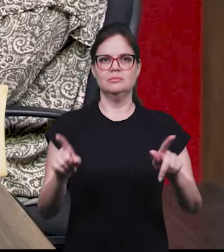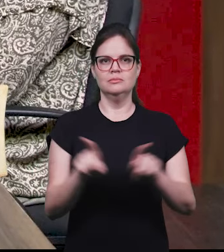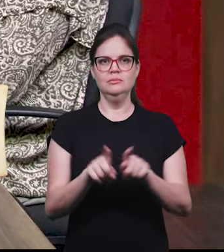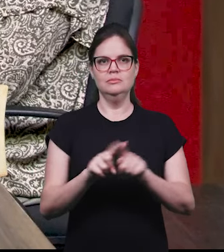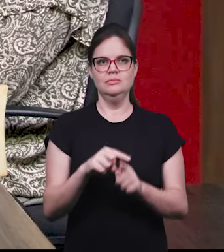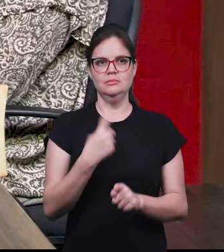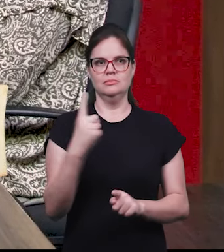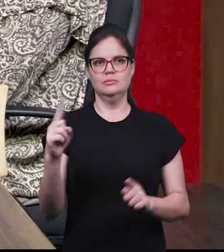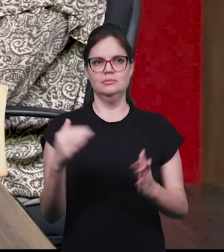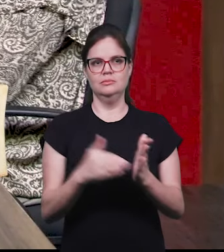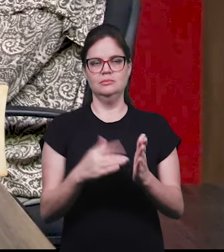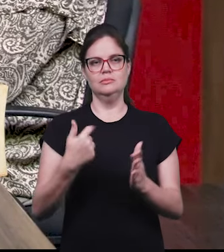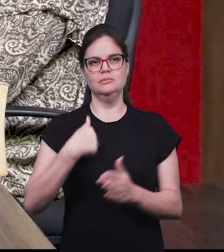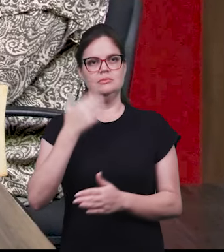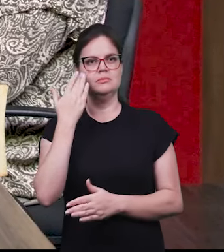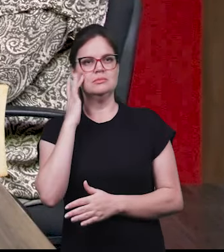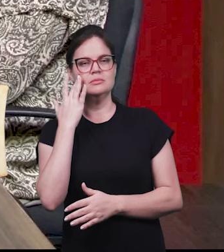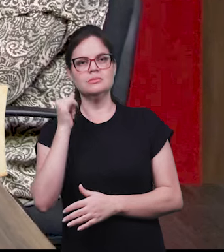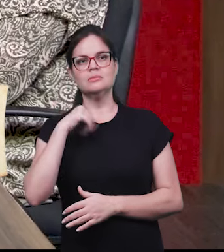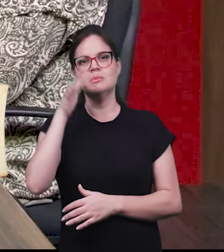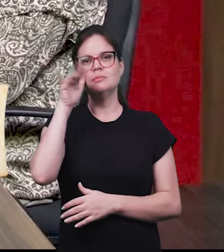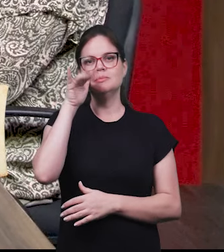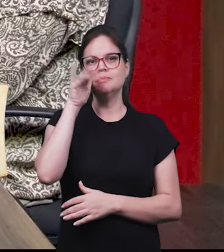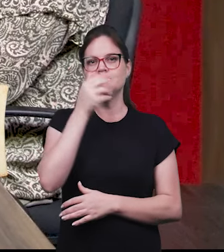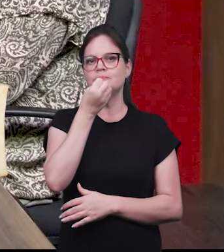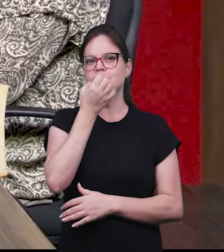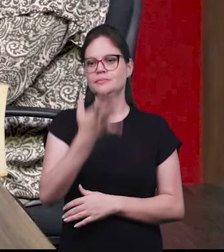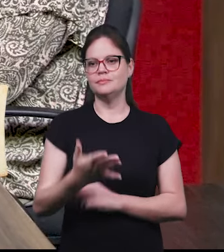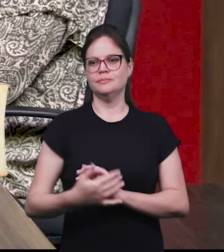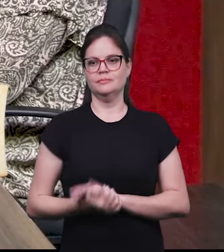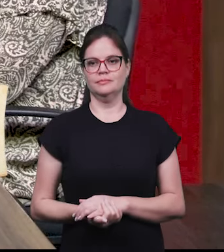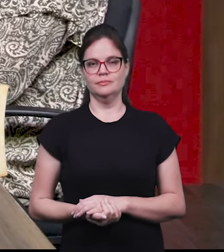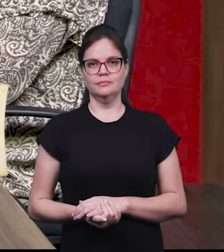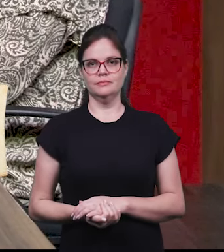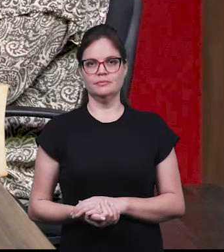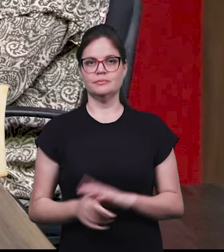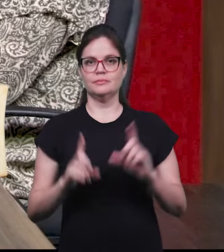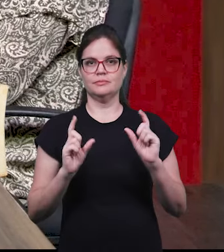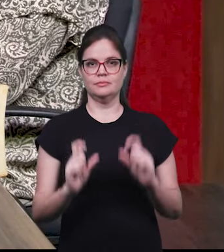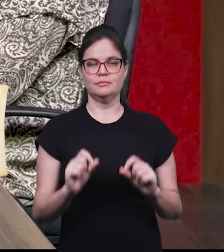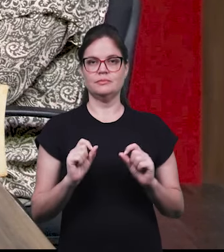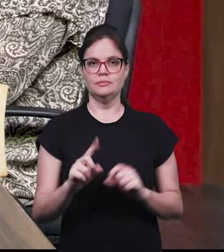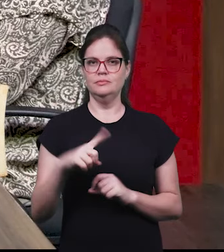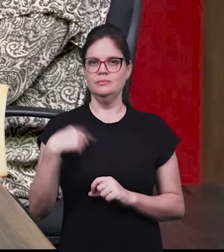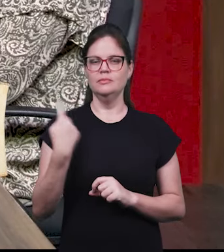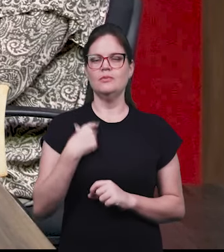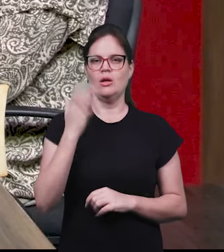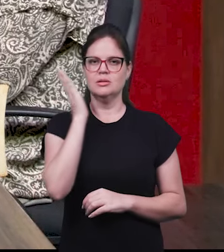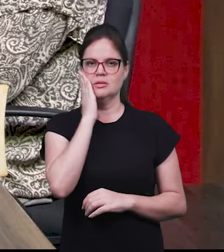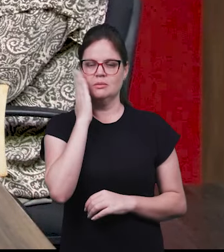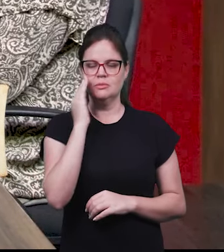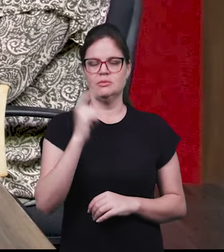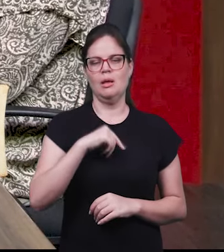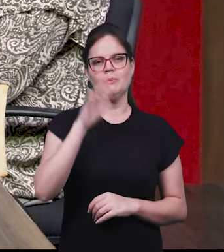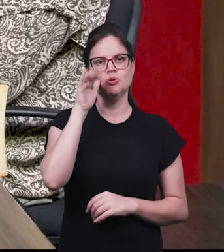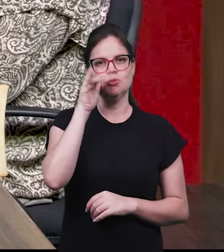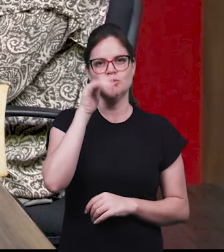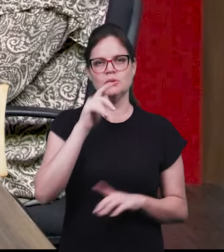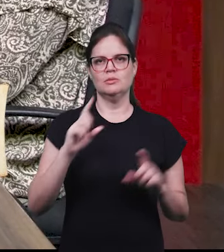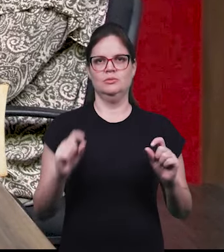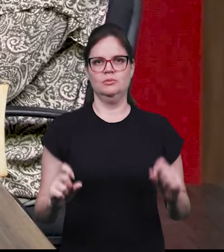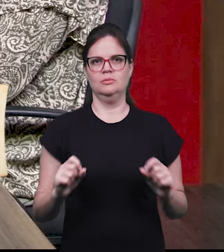última coisa que eu acho que é curiosidade, né, que para nós é uma curiosidade, mas